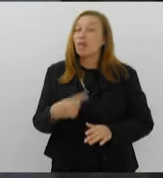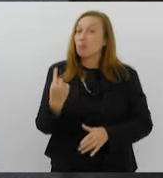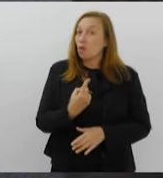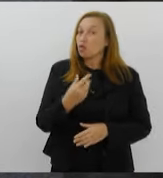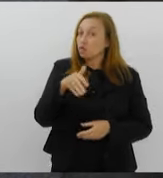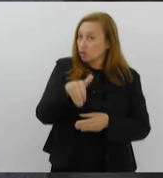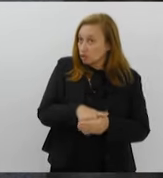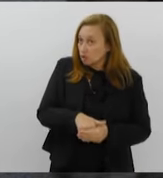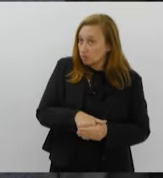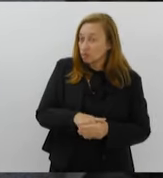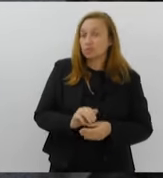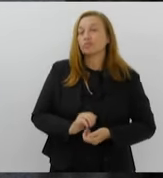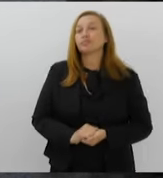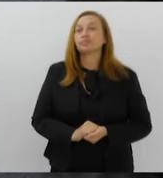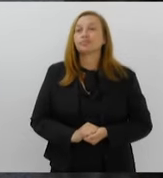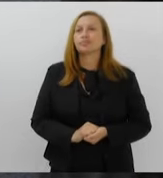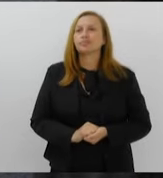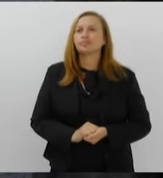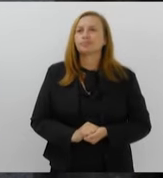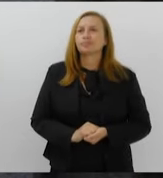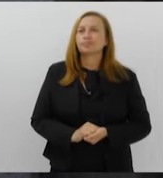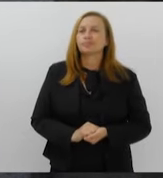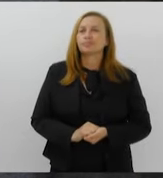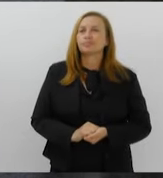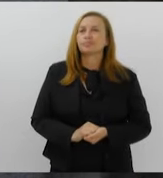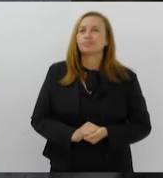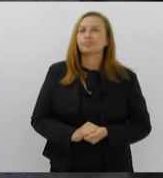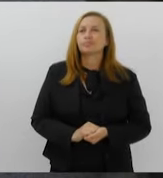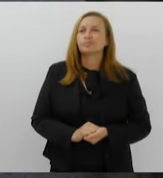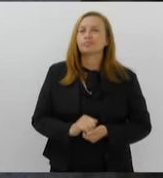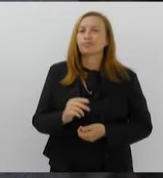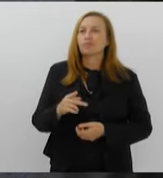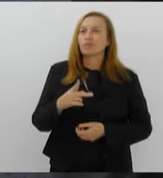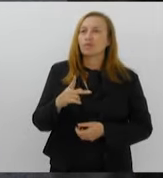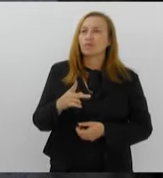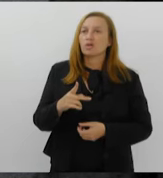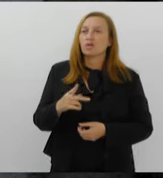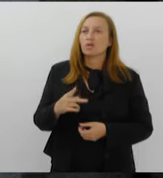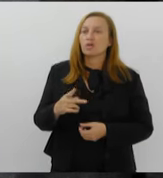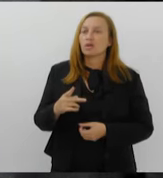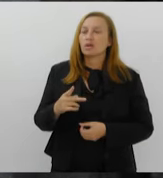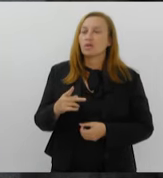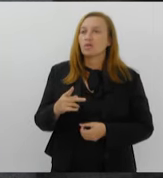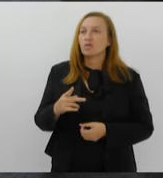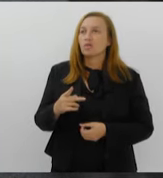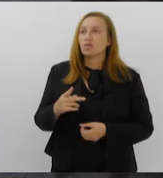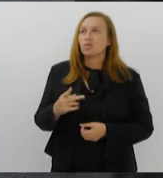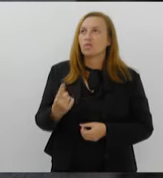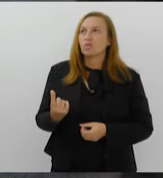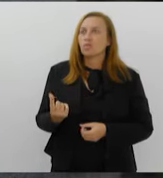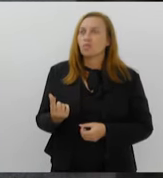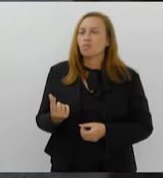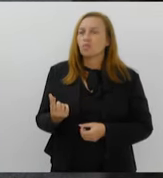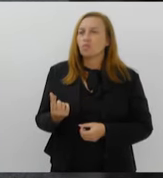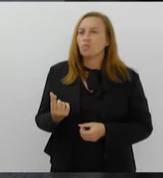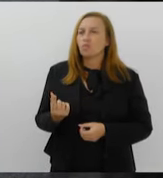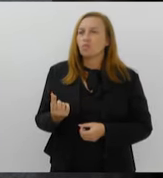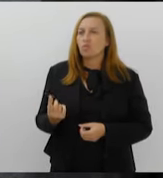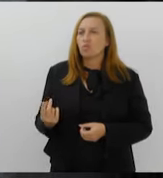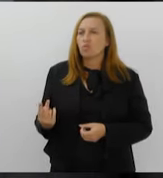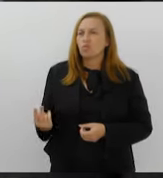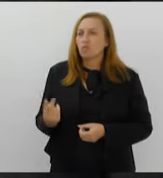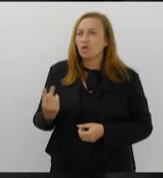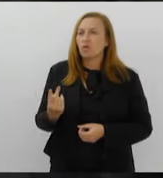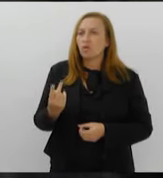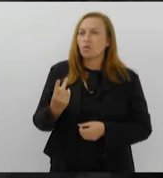e o que a gente votou, uma parte daquilo está dizendo que vale para o ano que vem, para o outro orçamento. Eu perguntei,